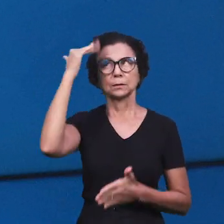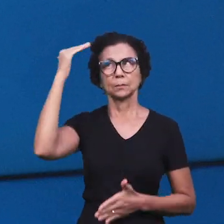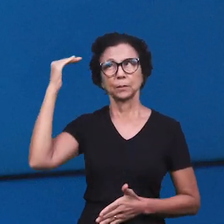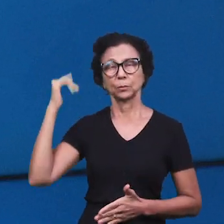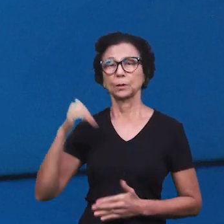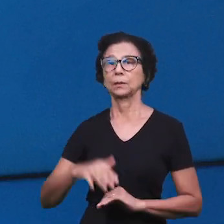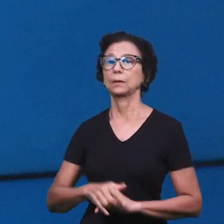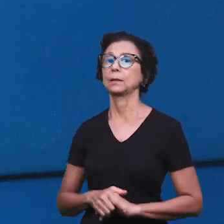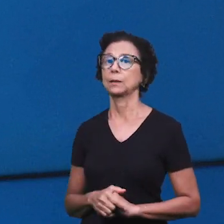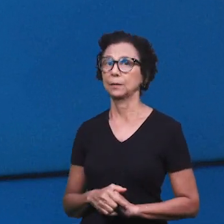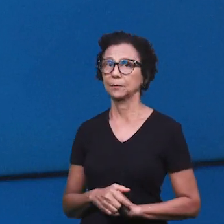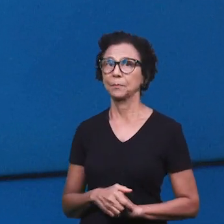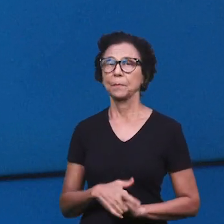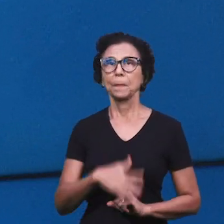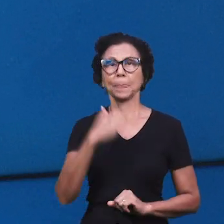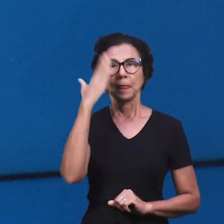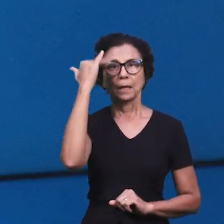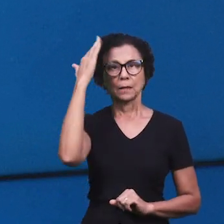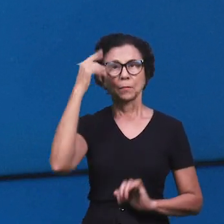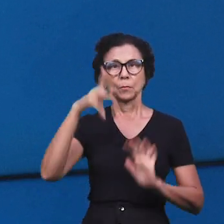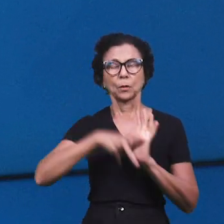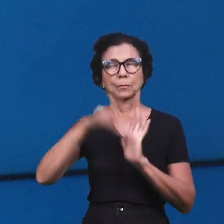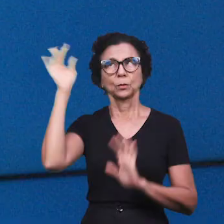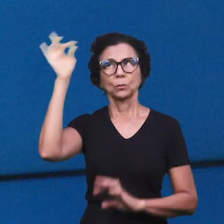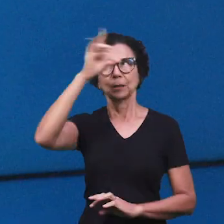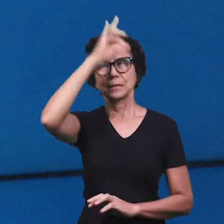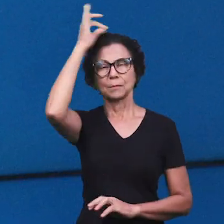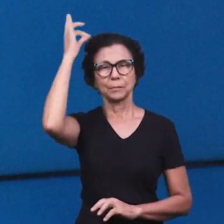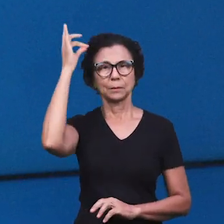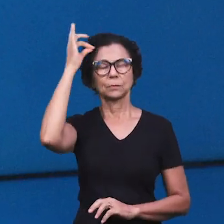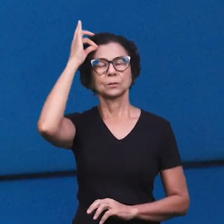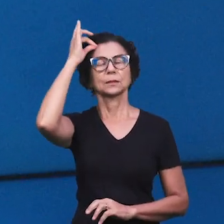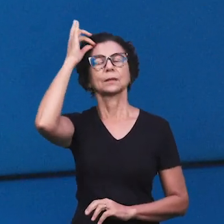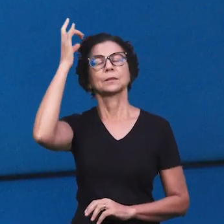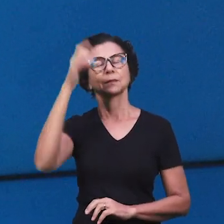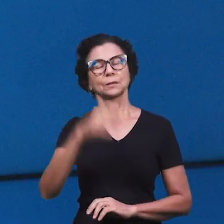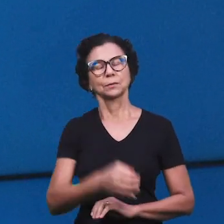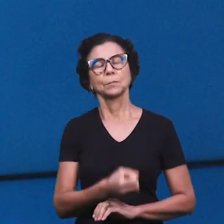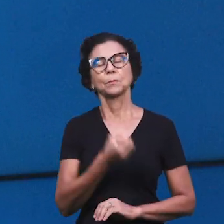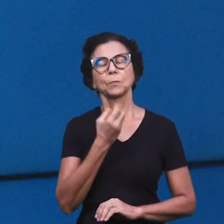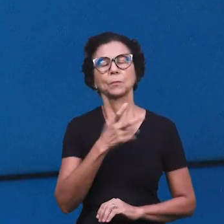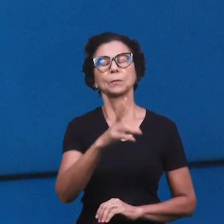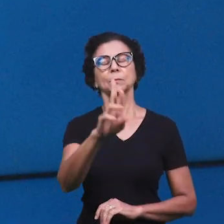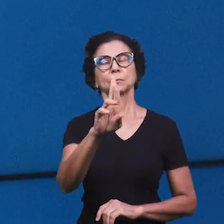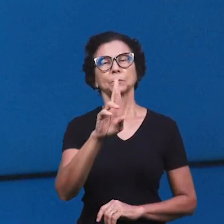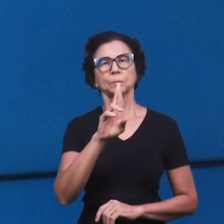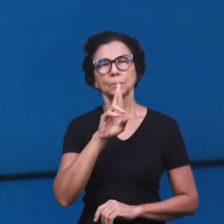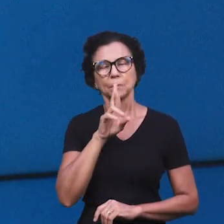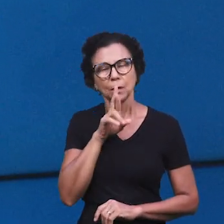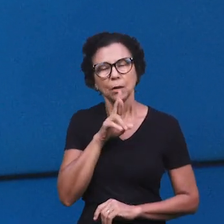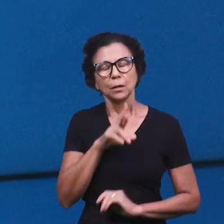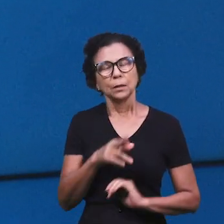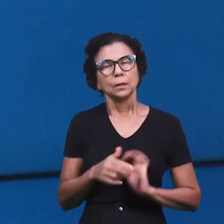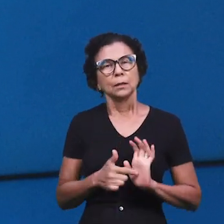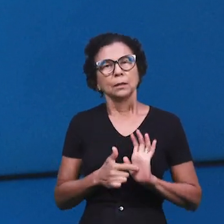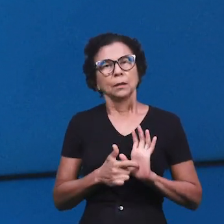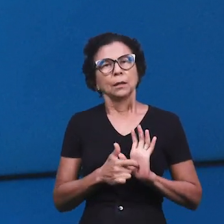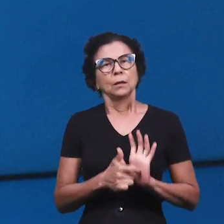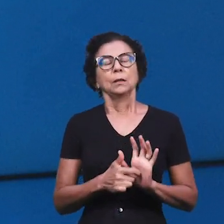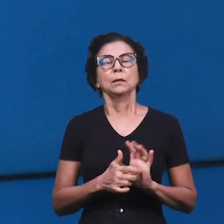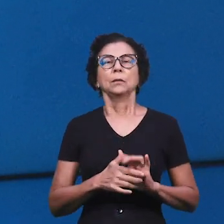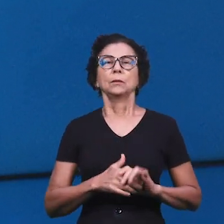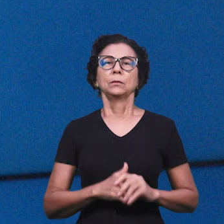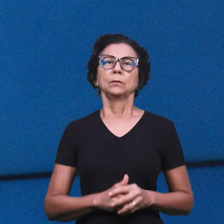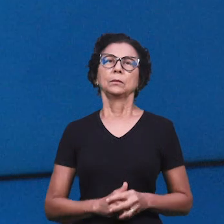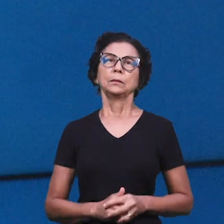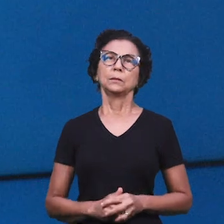resposta, mostrando ali exatamente que em cada momento também da igreja em Sardes, houve ali